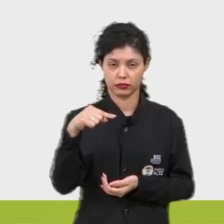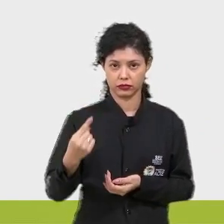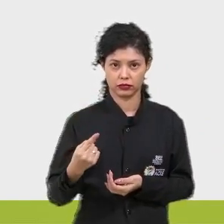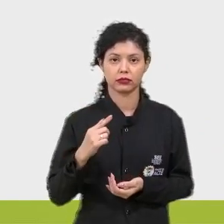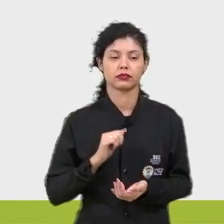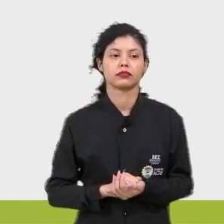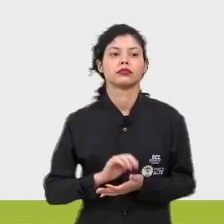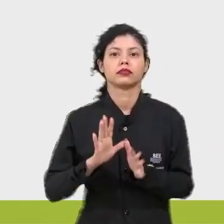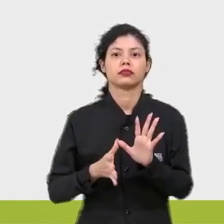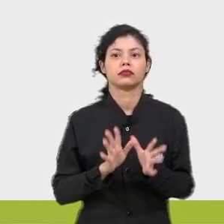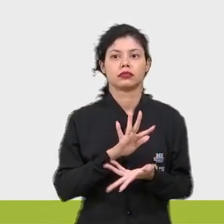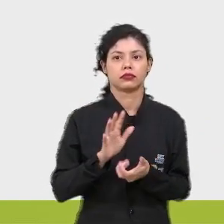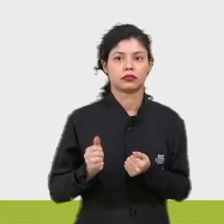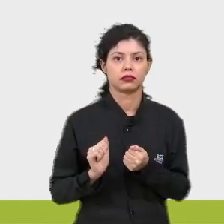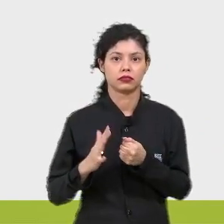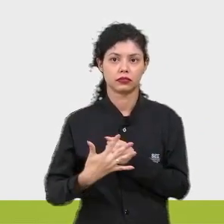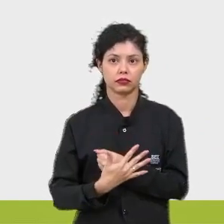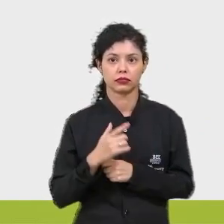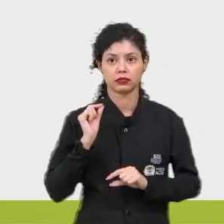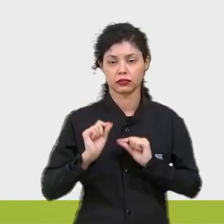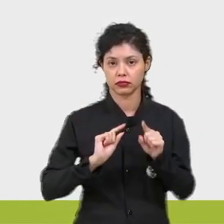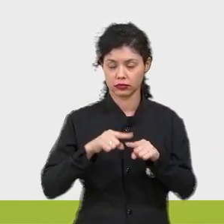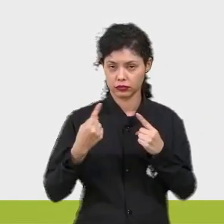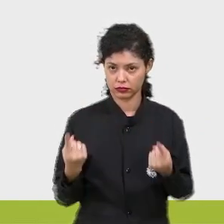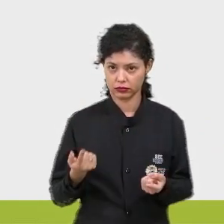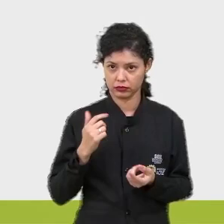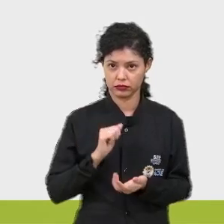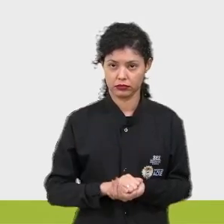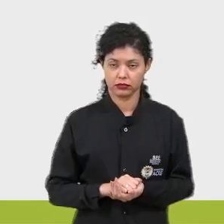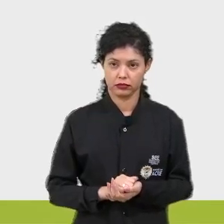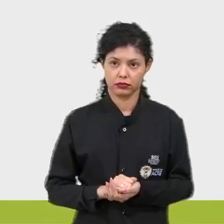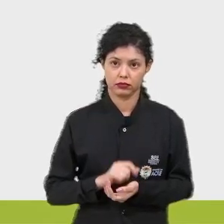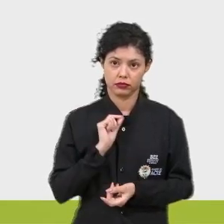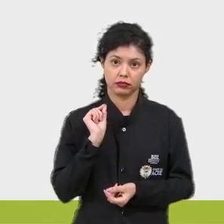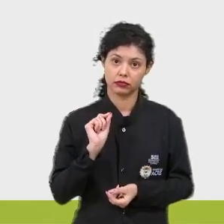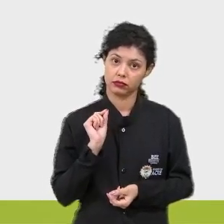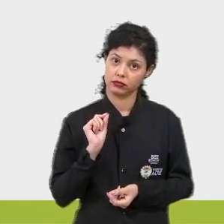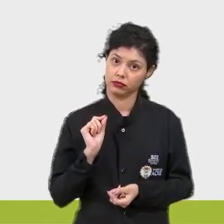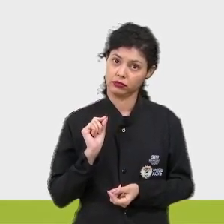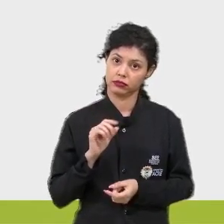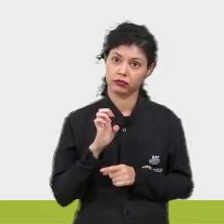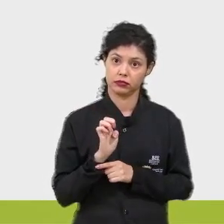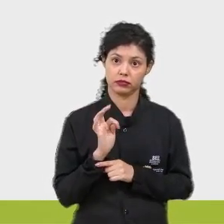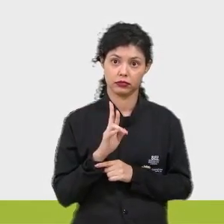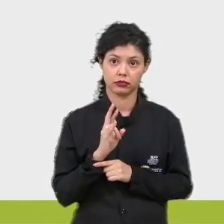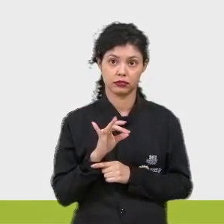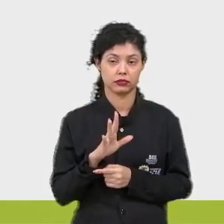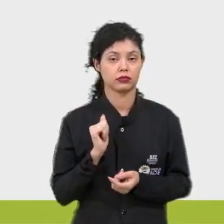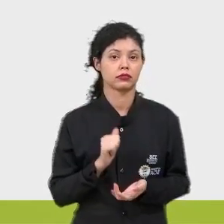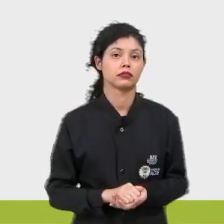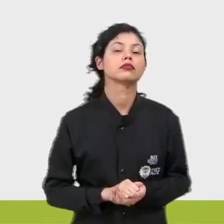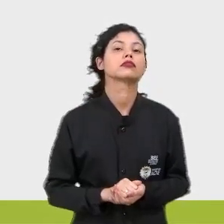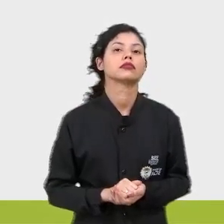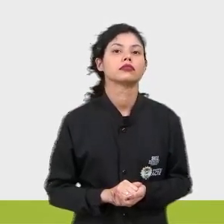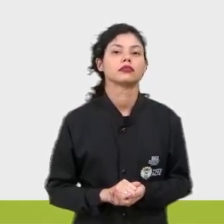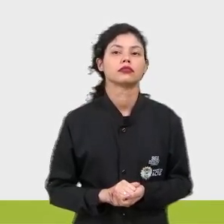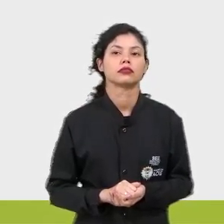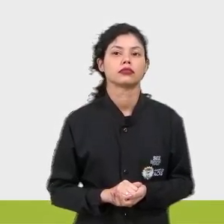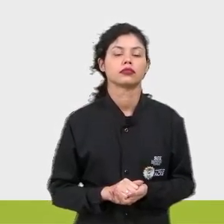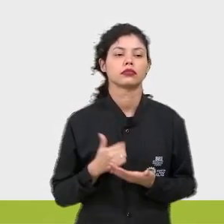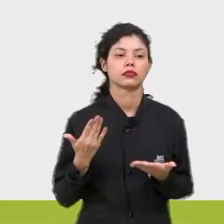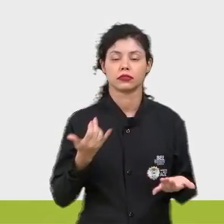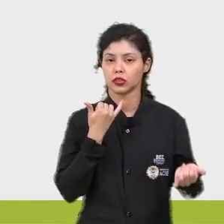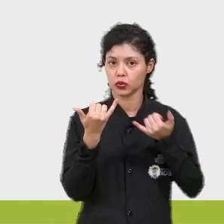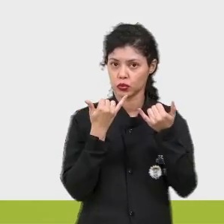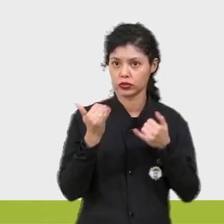pós-pandemia, que sim, teve um aumento, mas isso aqui é o que nós chamamos de distrator de extrapolação. É